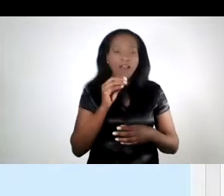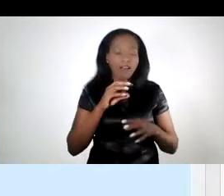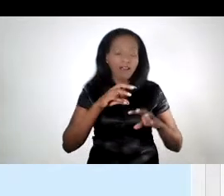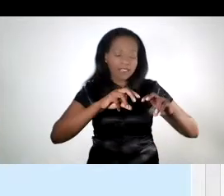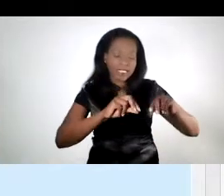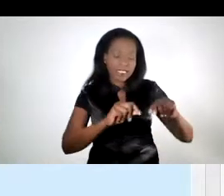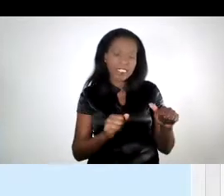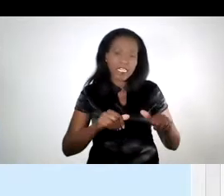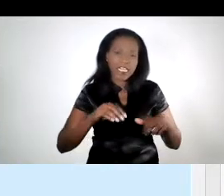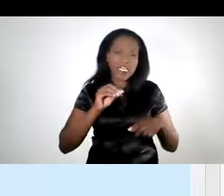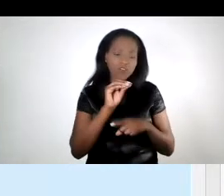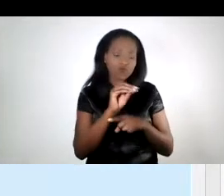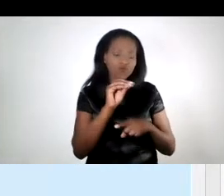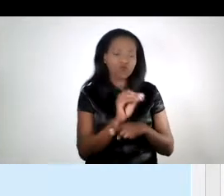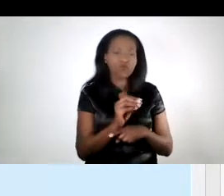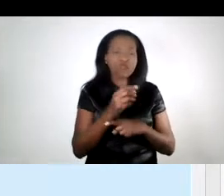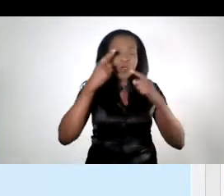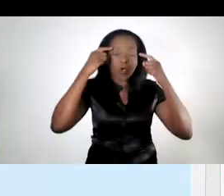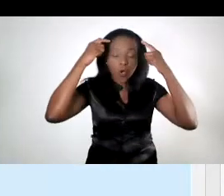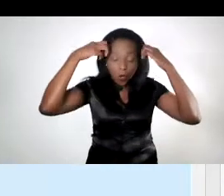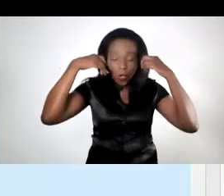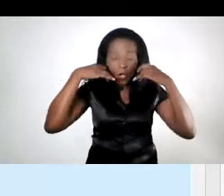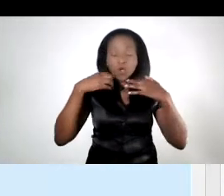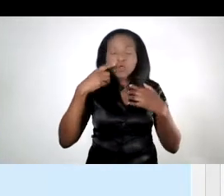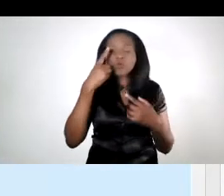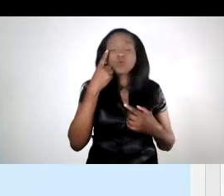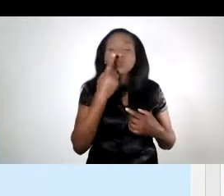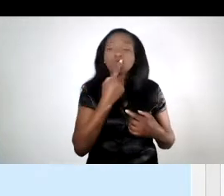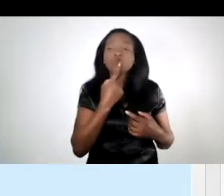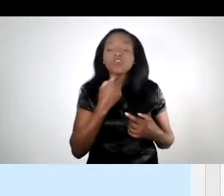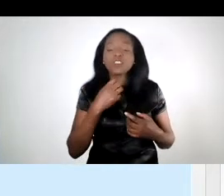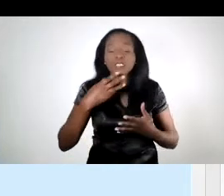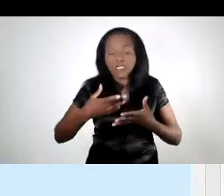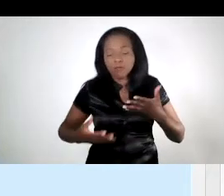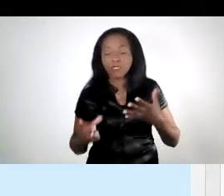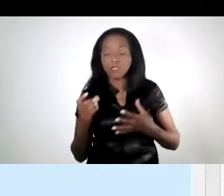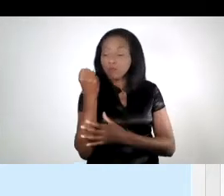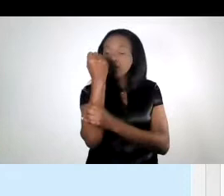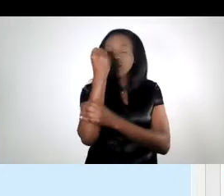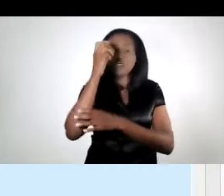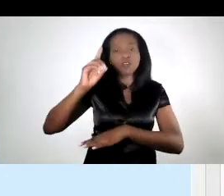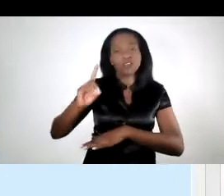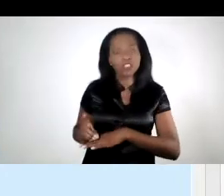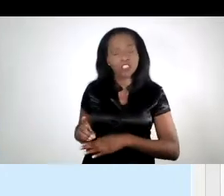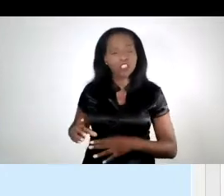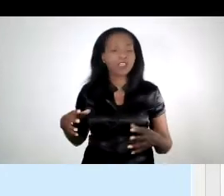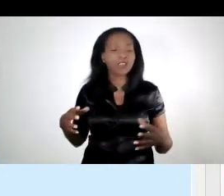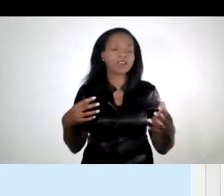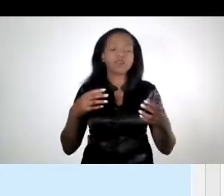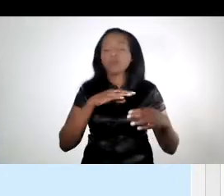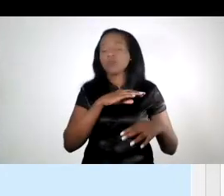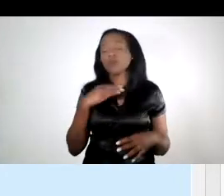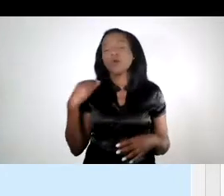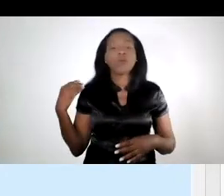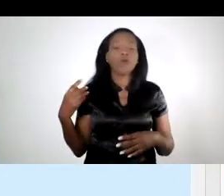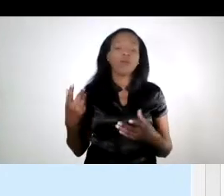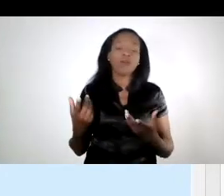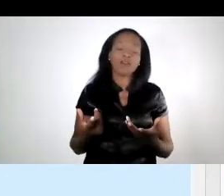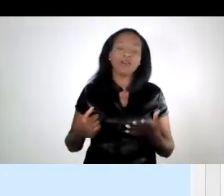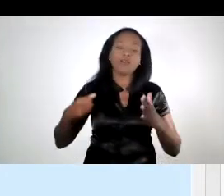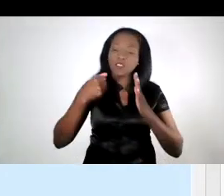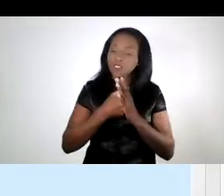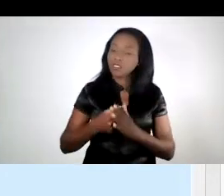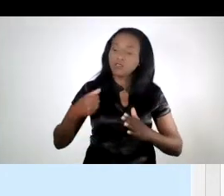para garantir nossos direitos. Se juntaram aos nossos ancestrais e a luta tem que ser